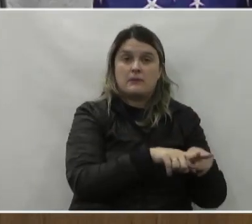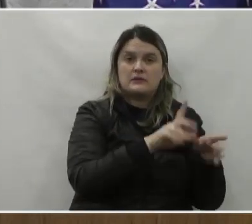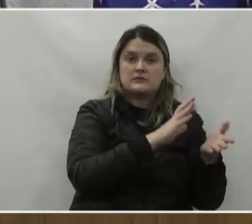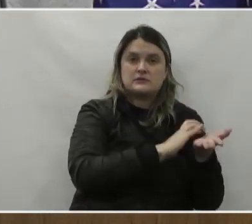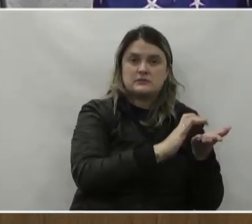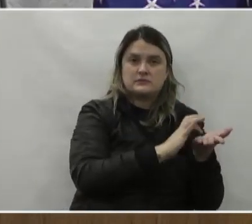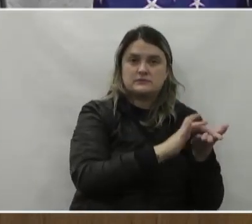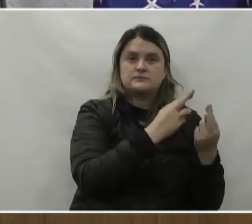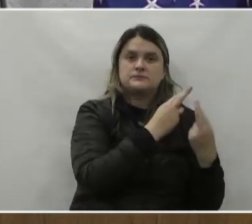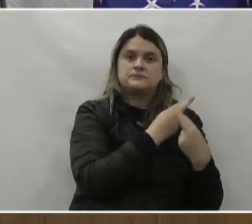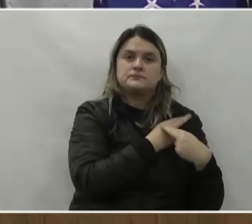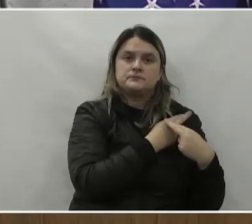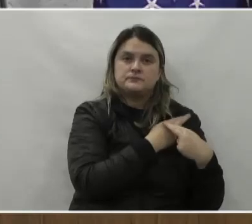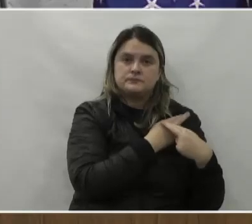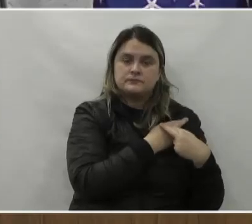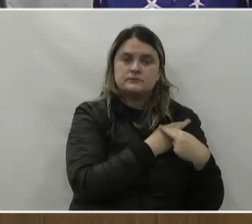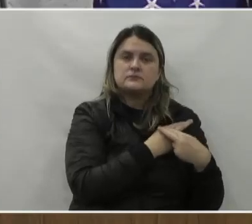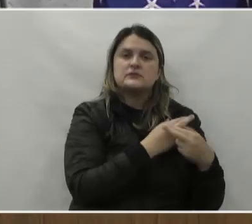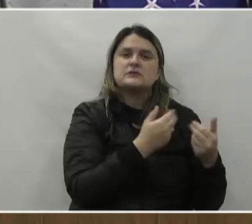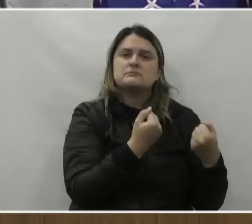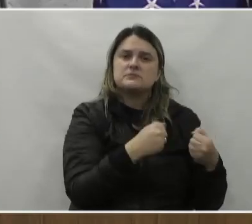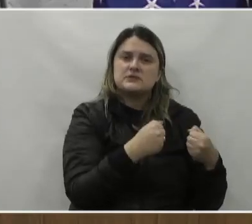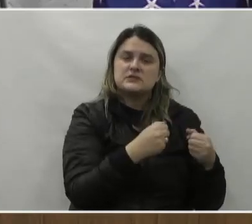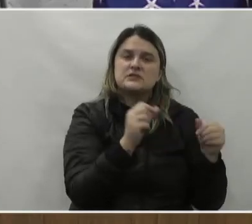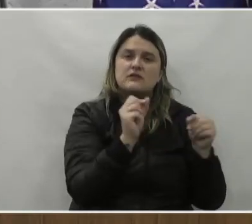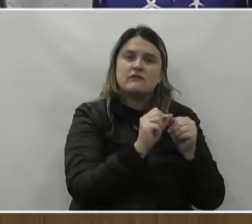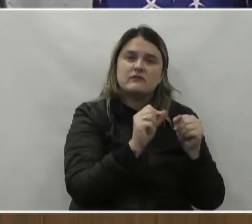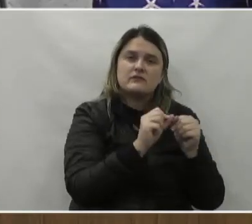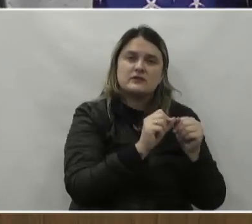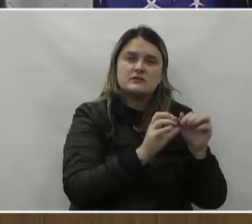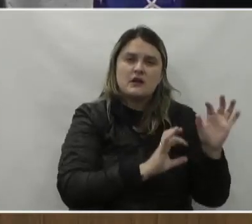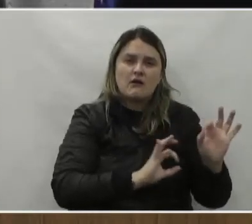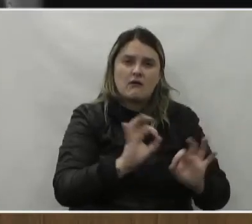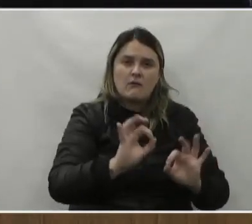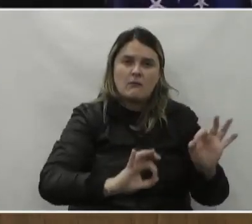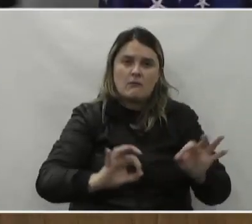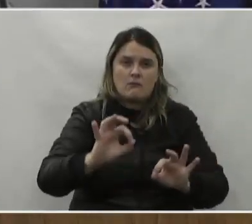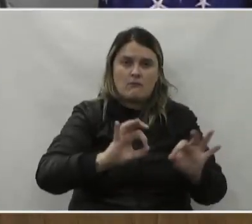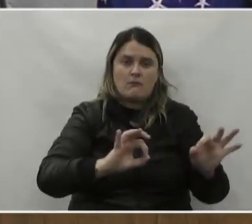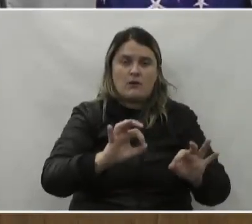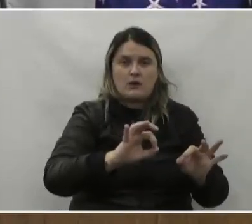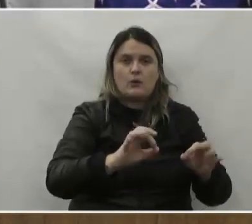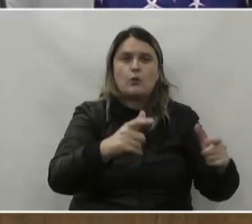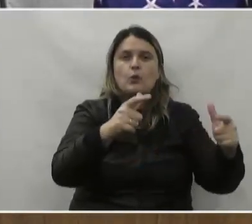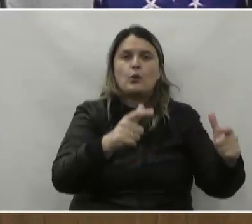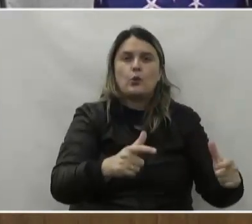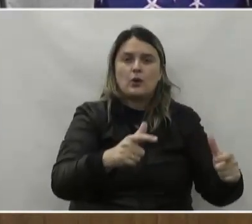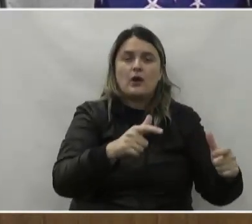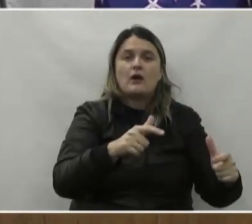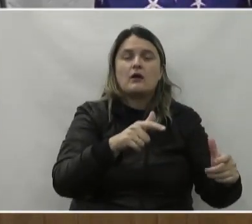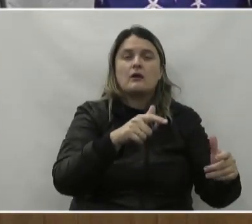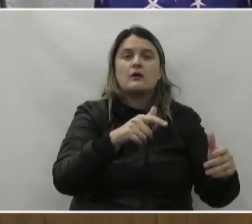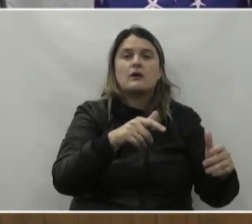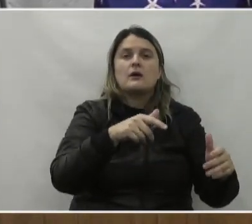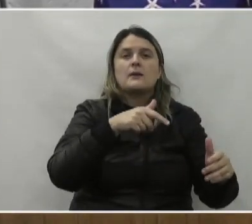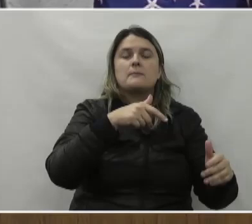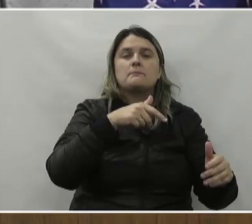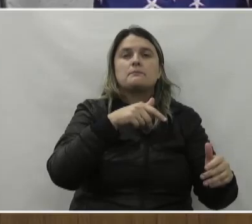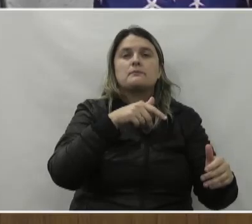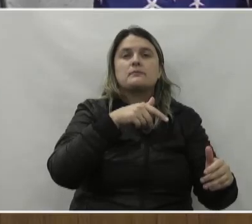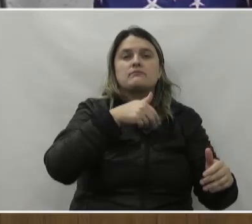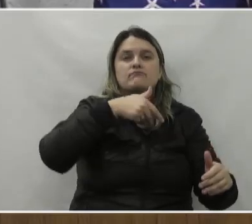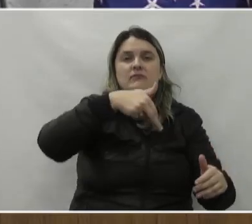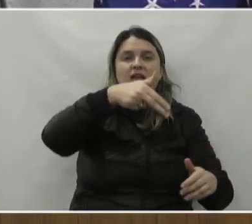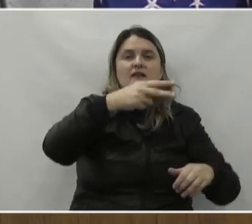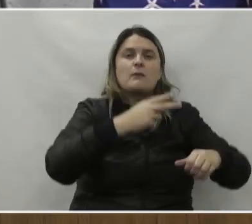secretaria competente, solicita-se a realização de melhorias na área destinada aos pedestres na cabeceira da Ponte de